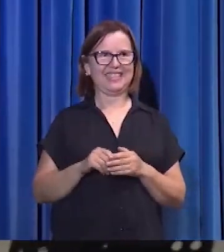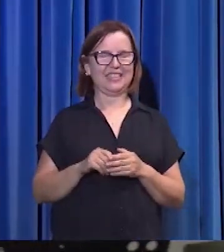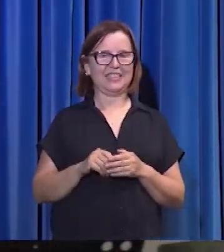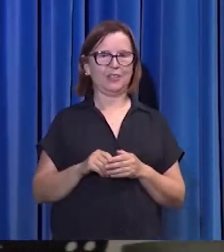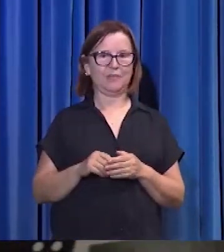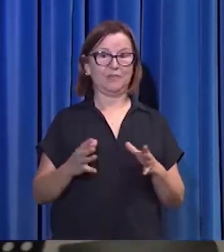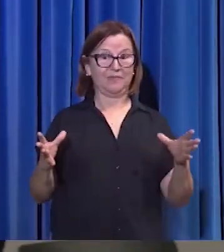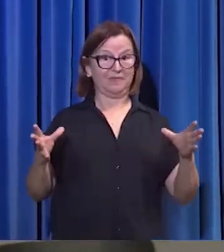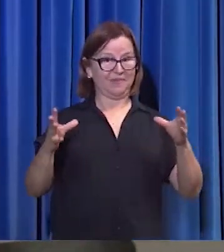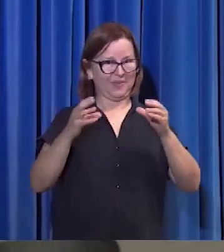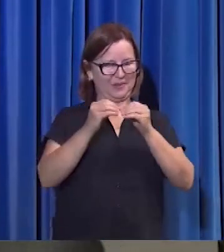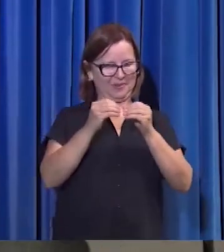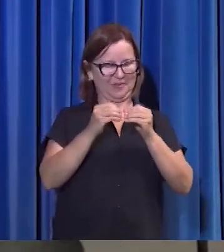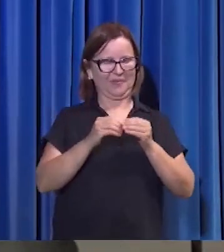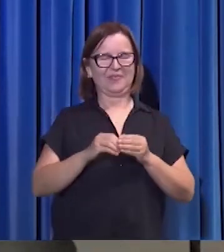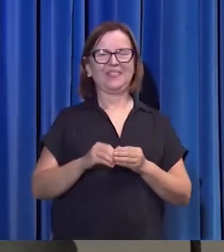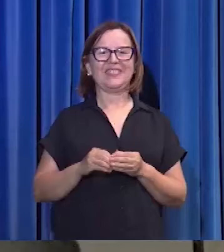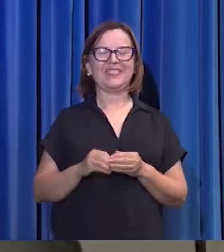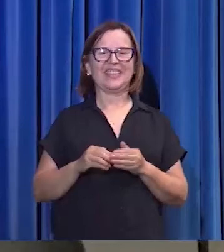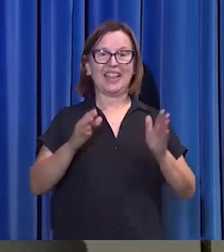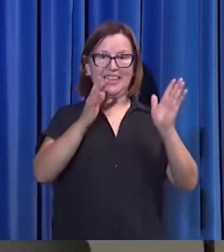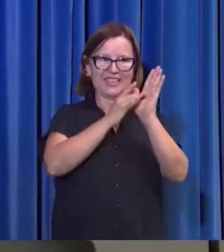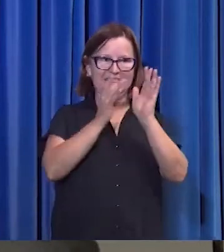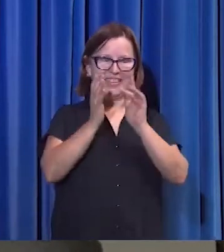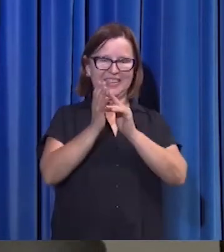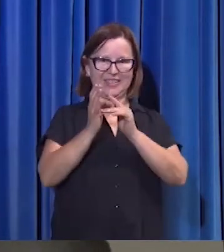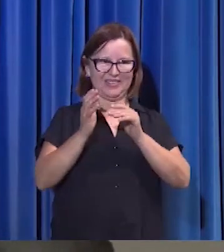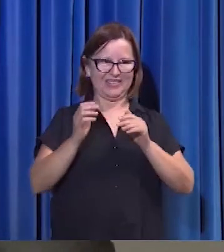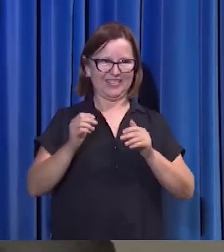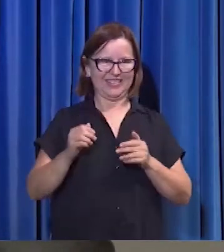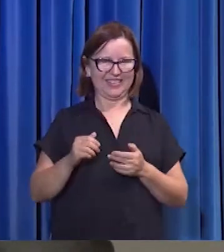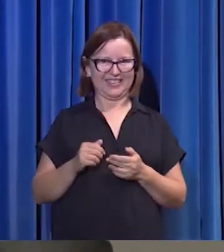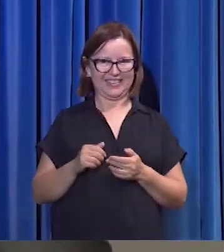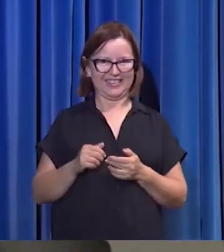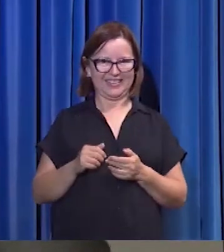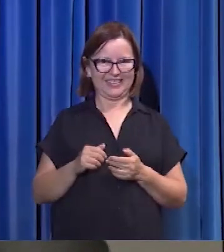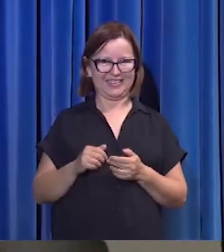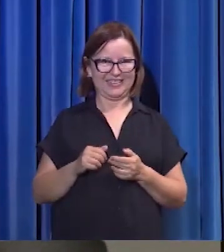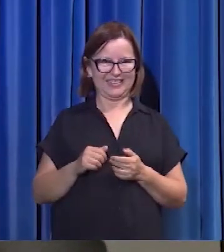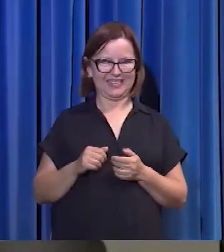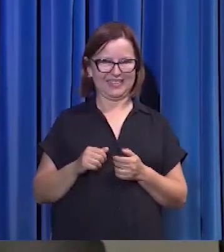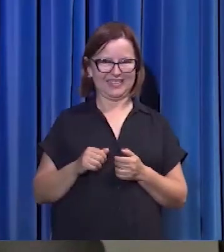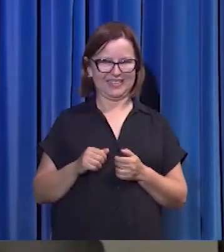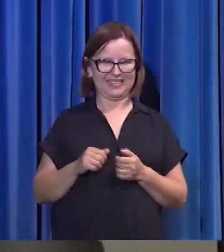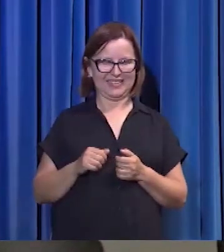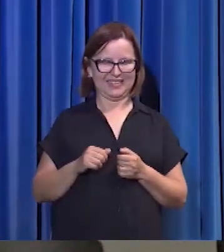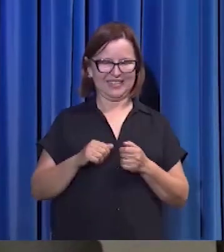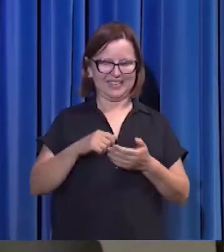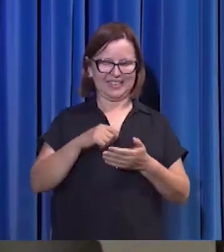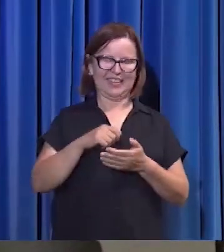concluindo, eu diria o seguinte: Jesus está aqui fazendo o seu inventário.